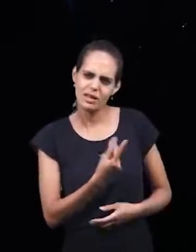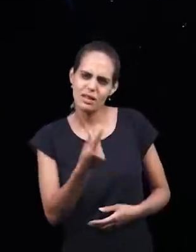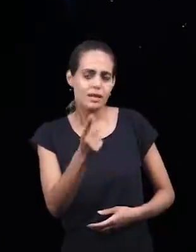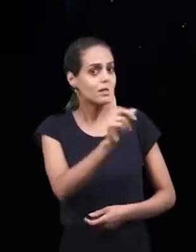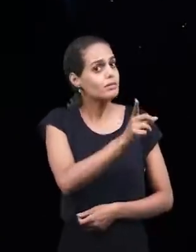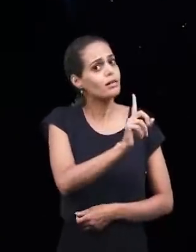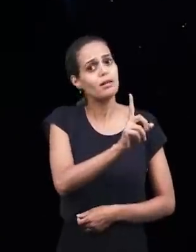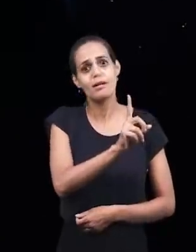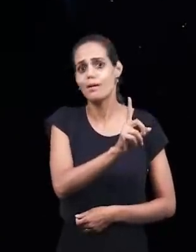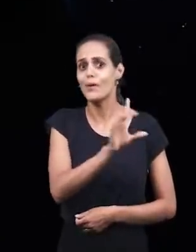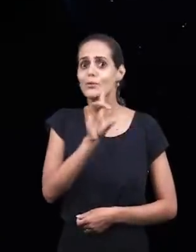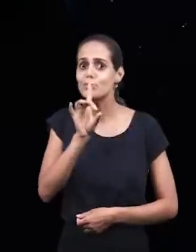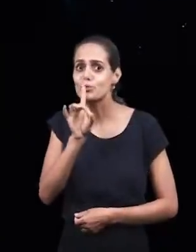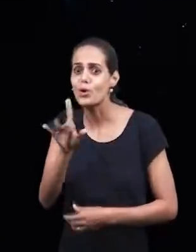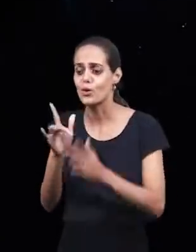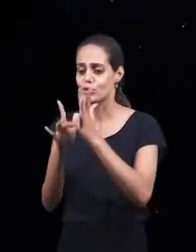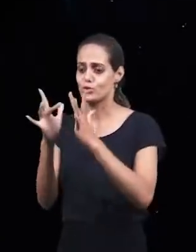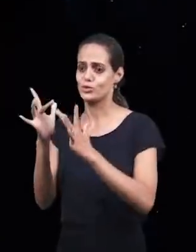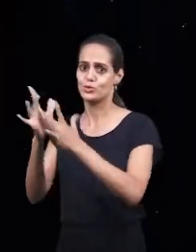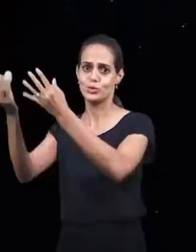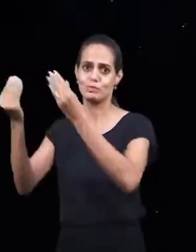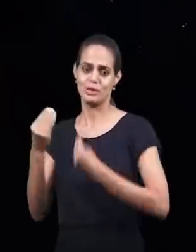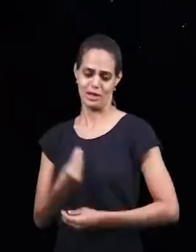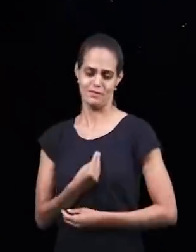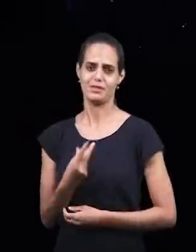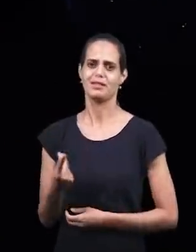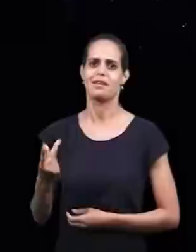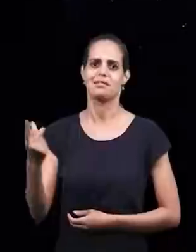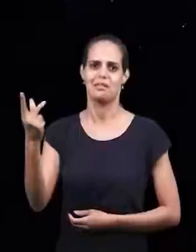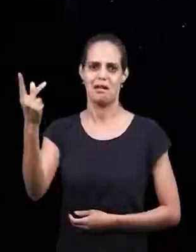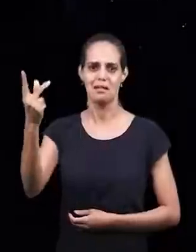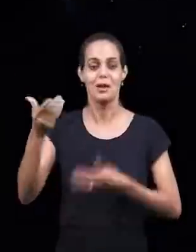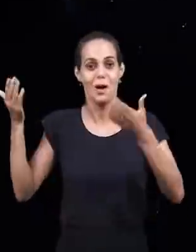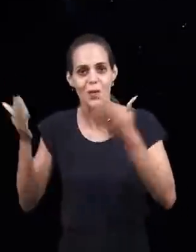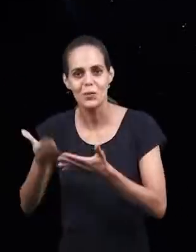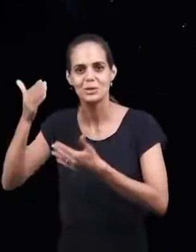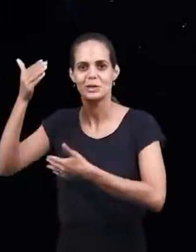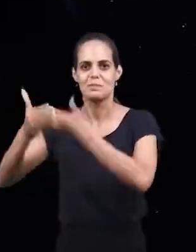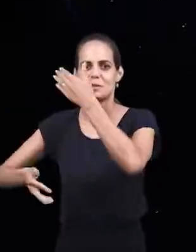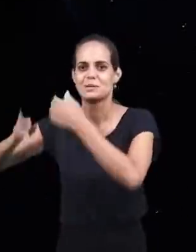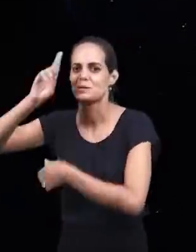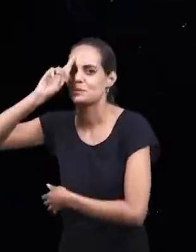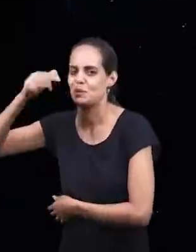caminha na doce esperança da vida em